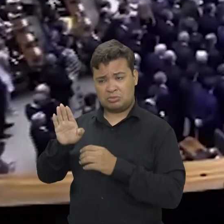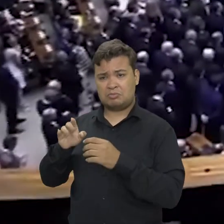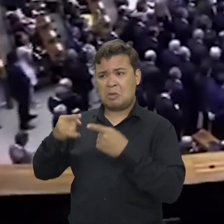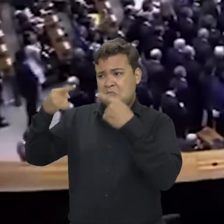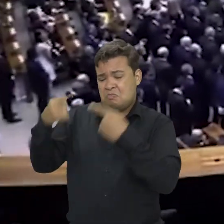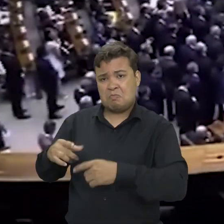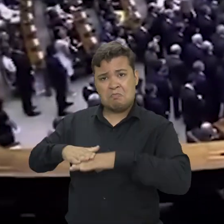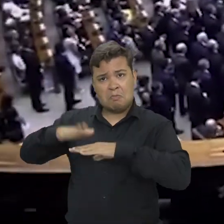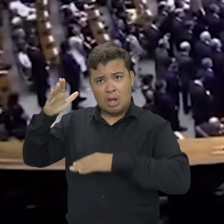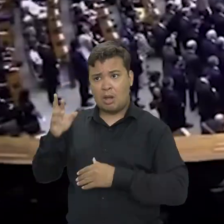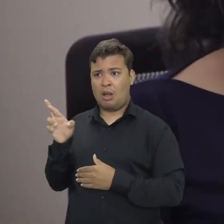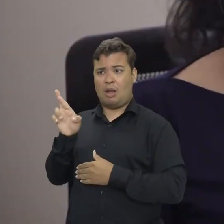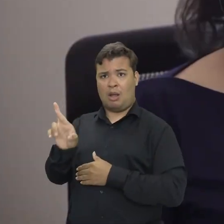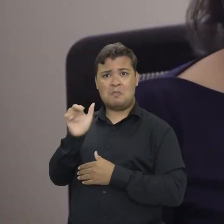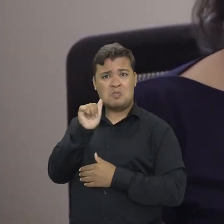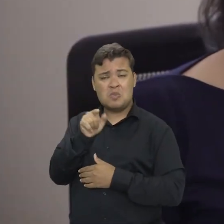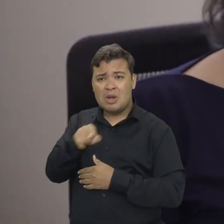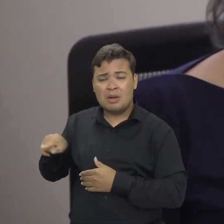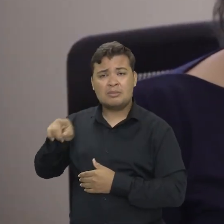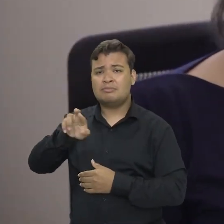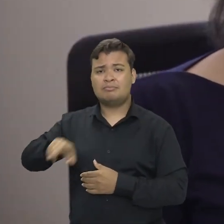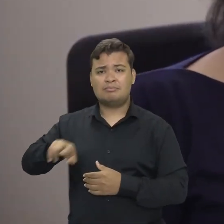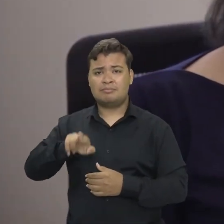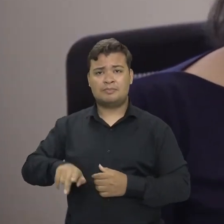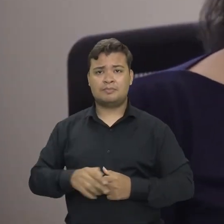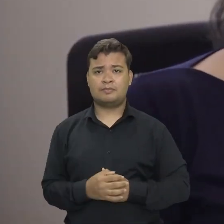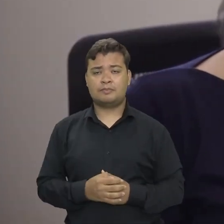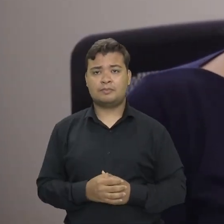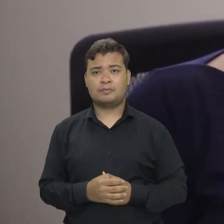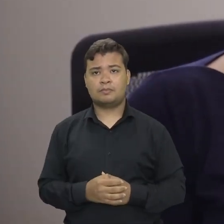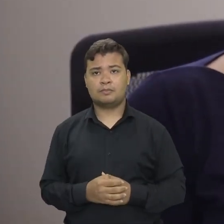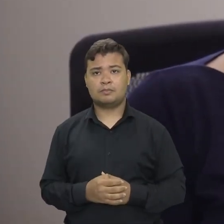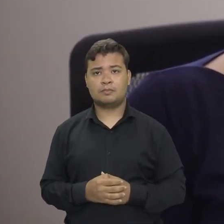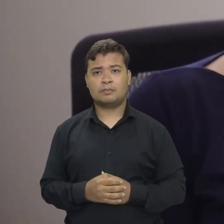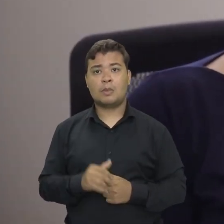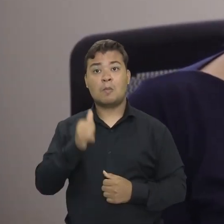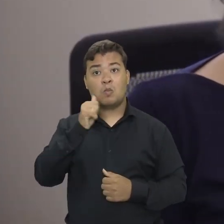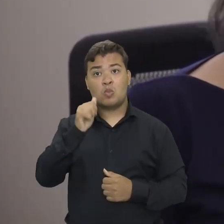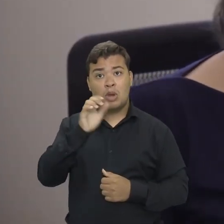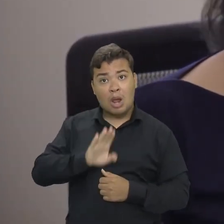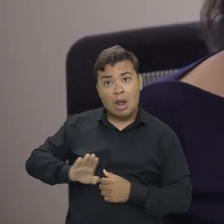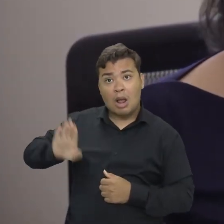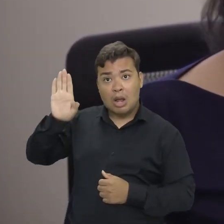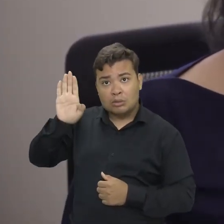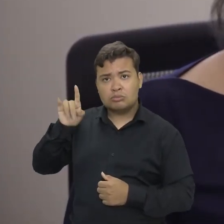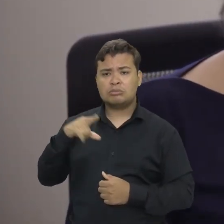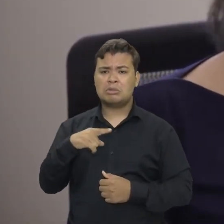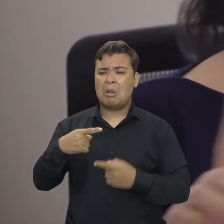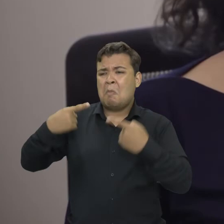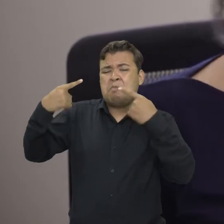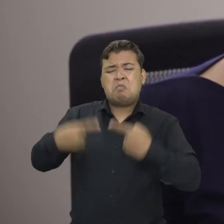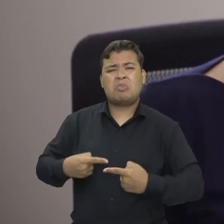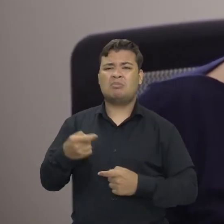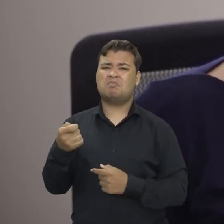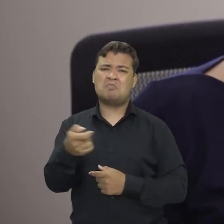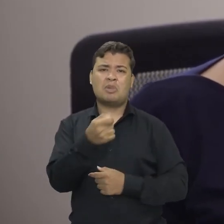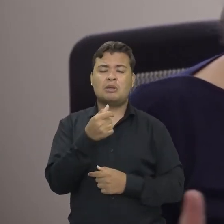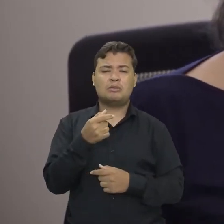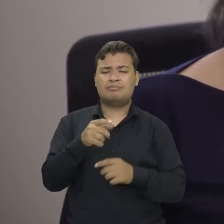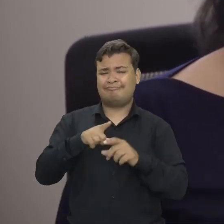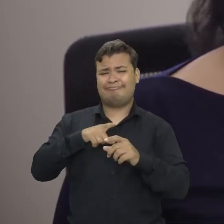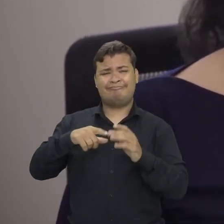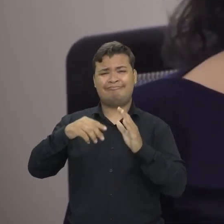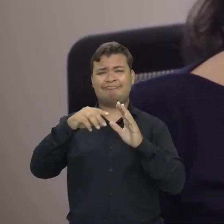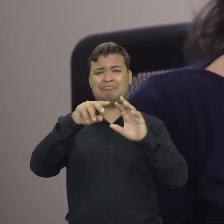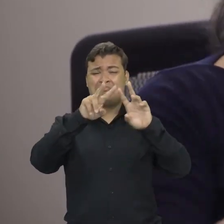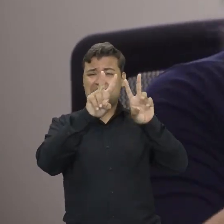para o posto de presidente. Candidaturas das mulheres costumam ser candidaturas menos competitivas, por diversos motivos.